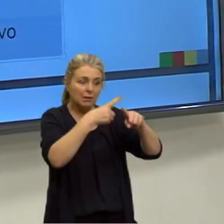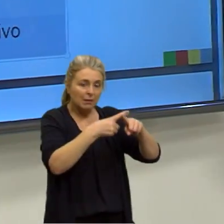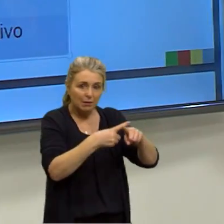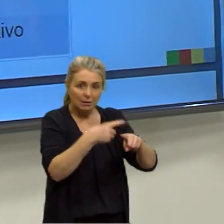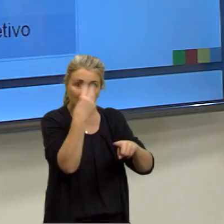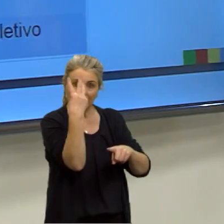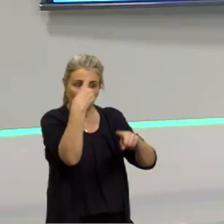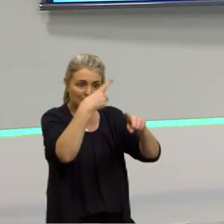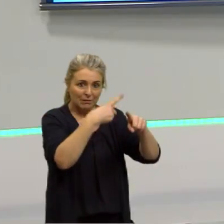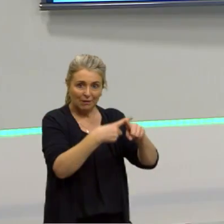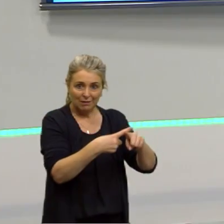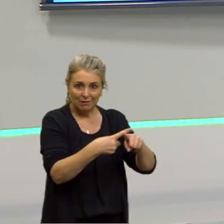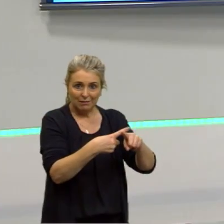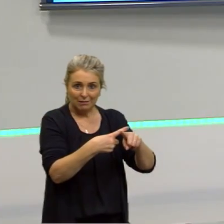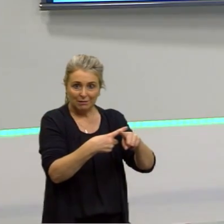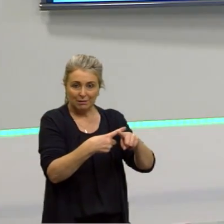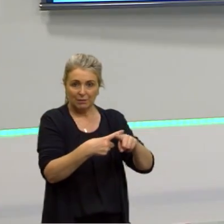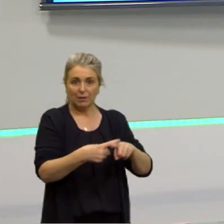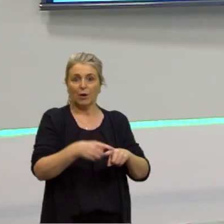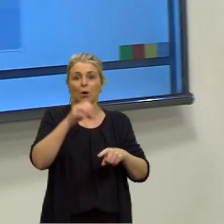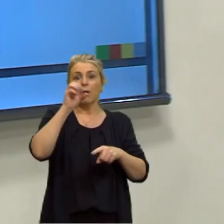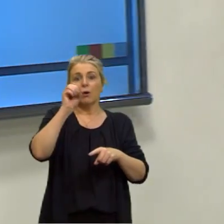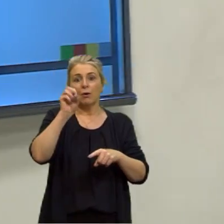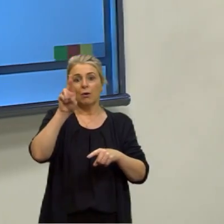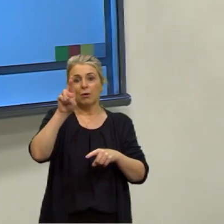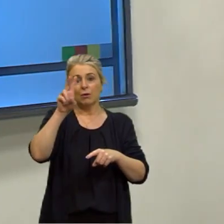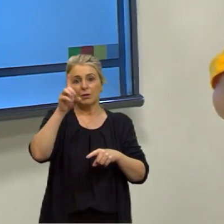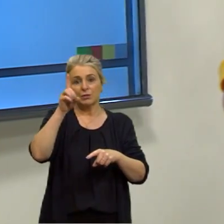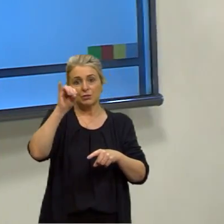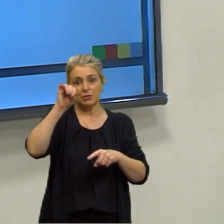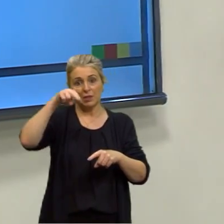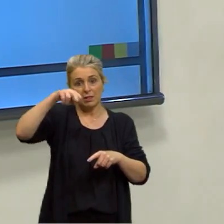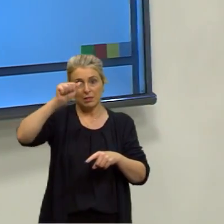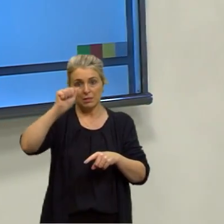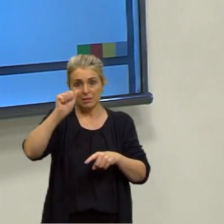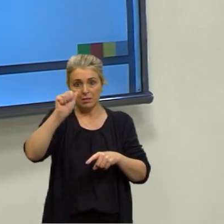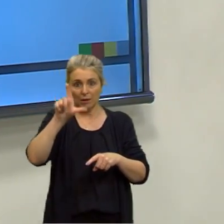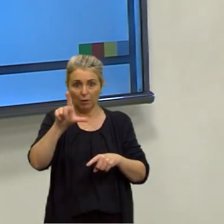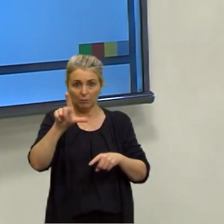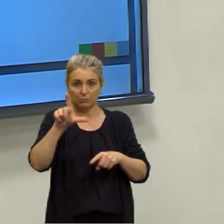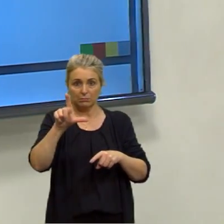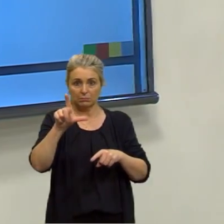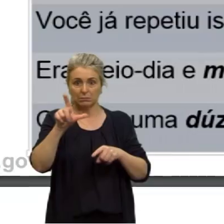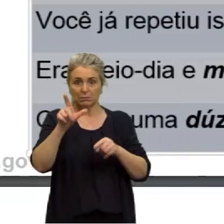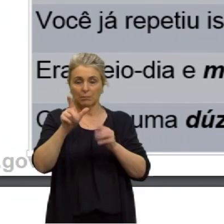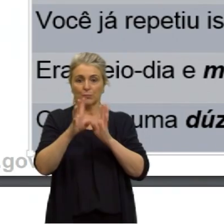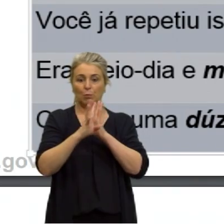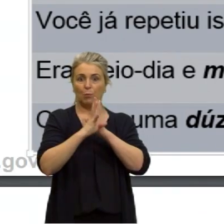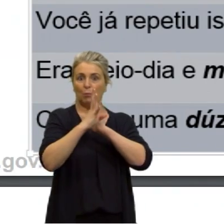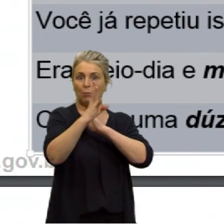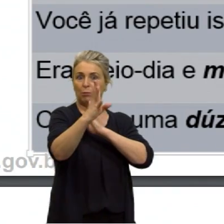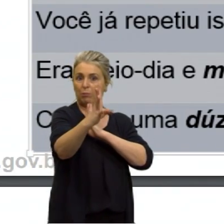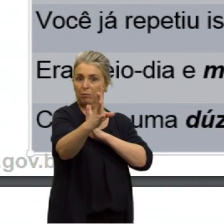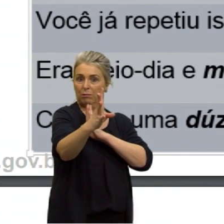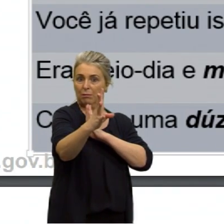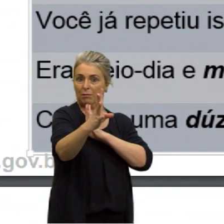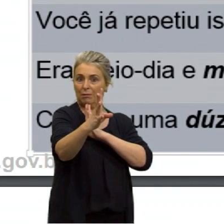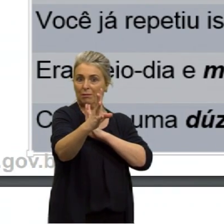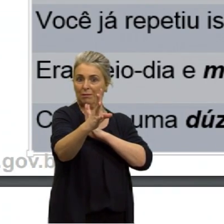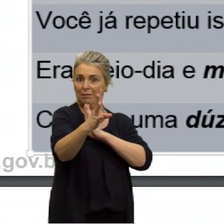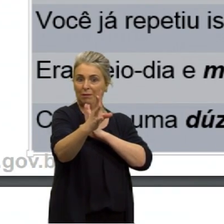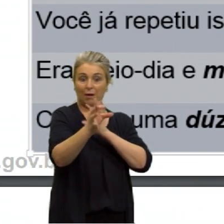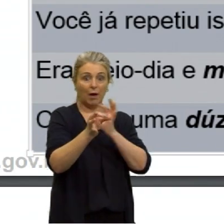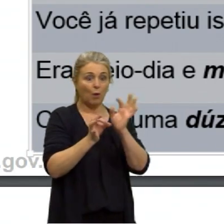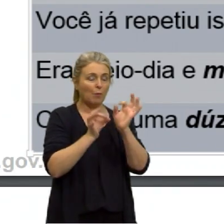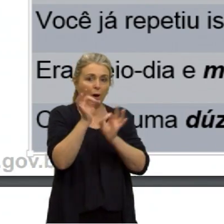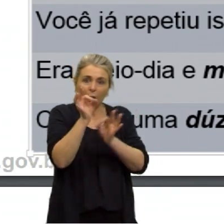coisa o original vem buscar uma ordem pensa em uma fila se eu fizer um sei lá na escola provavelmente